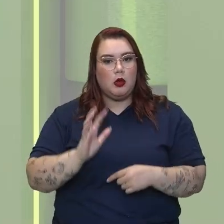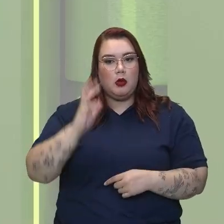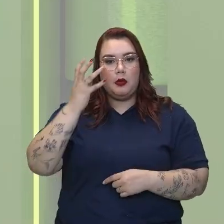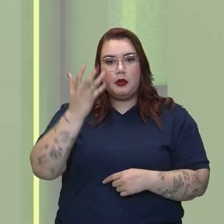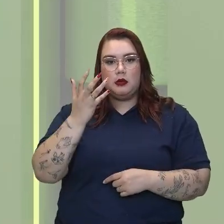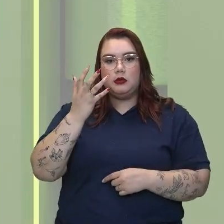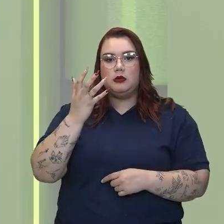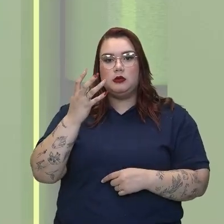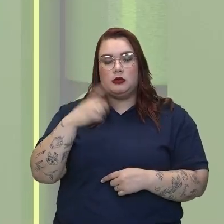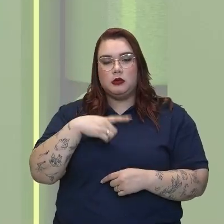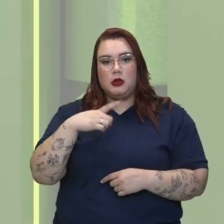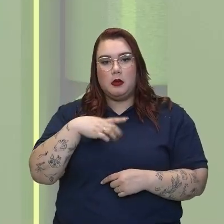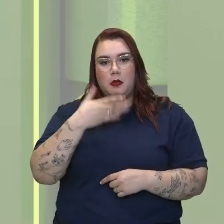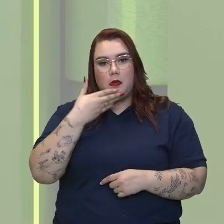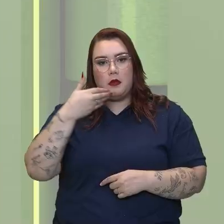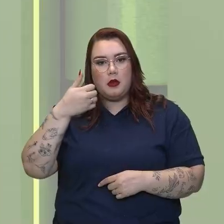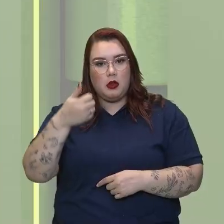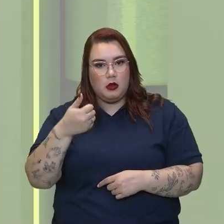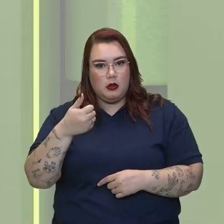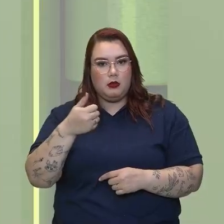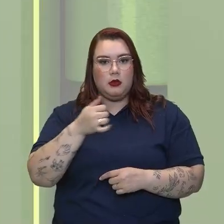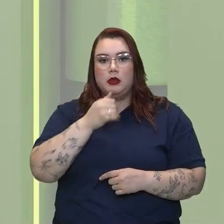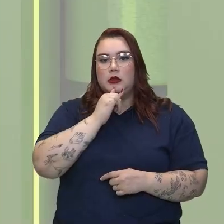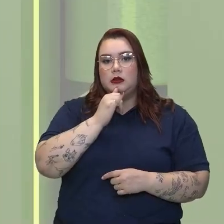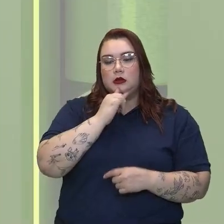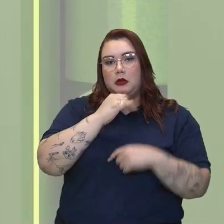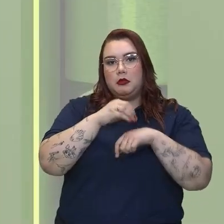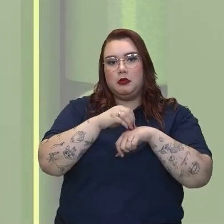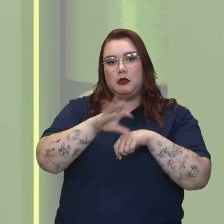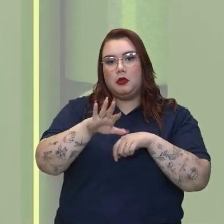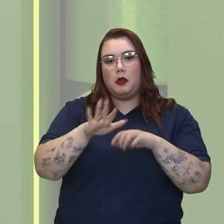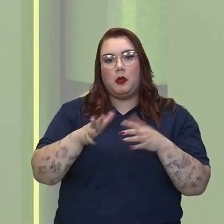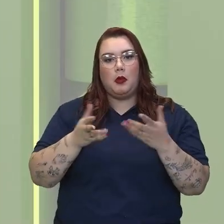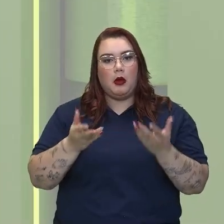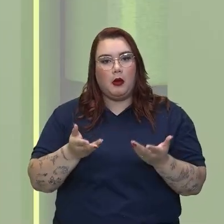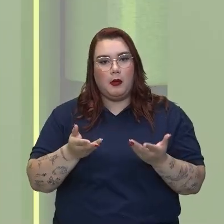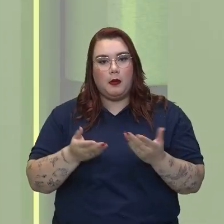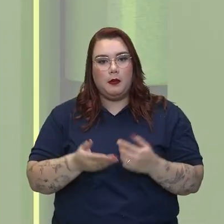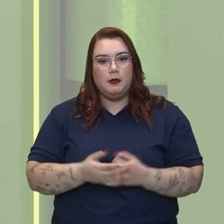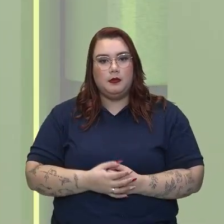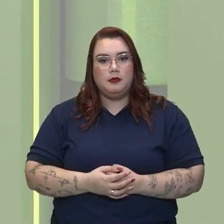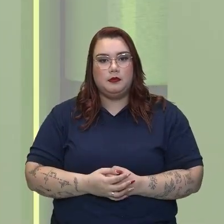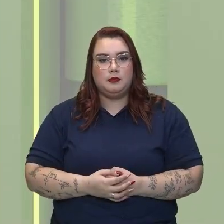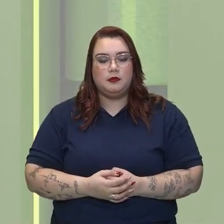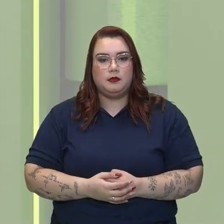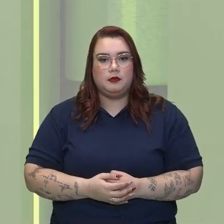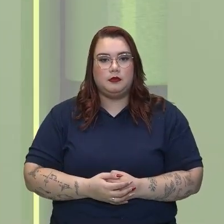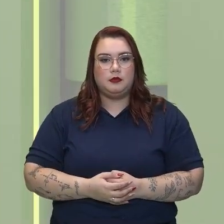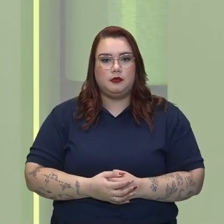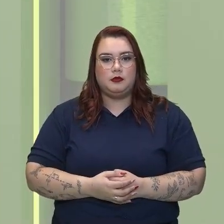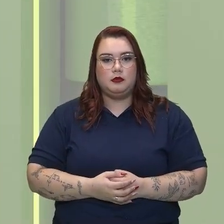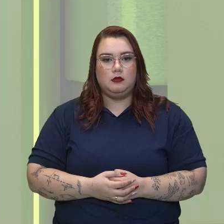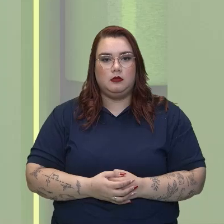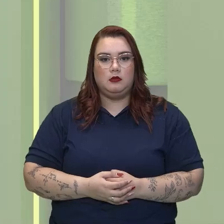mais eficiente. Um exemplo que eu posso dar para vocês é no caso de